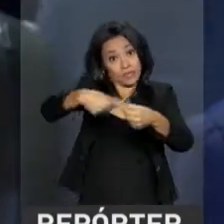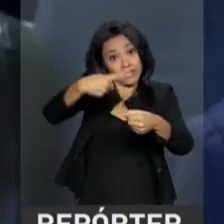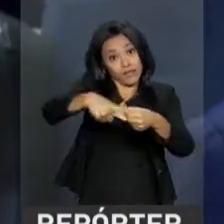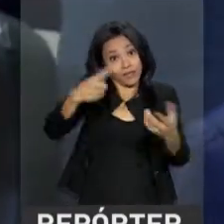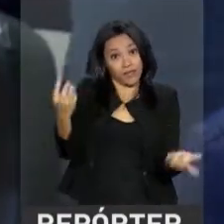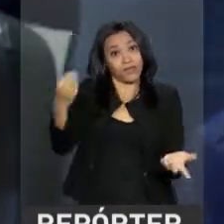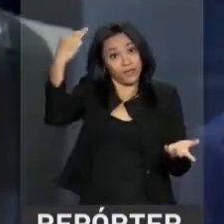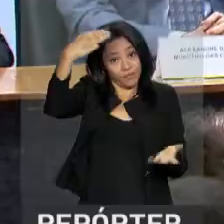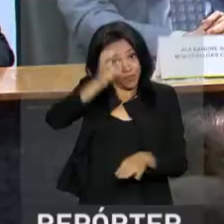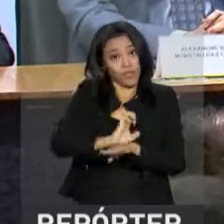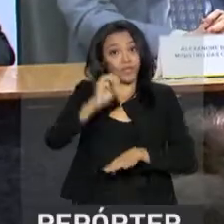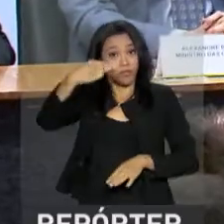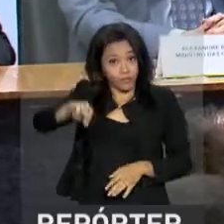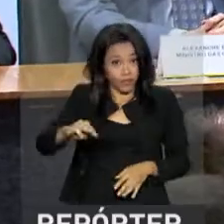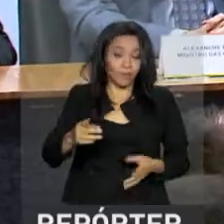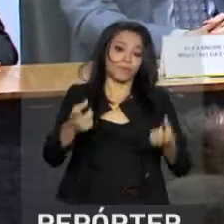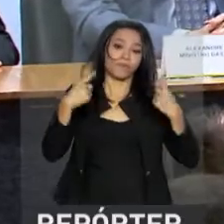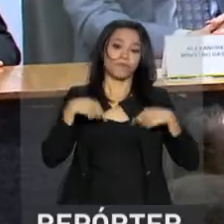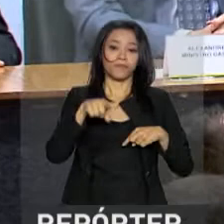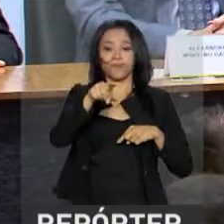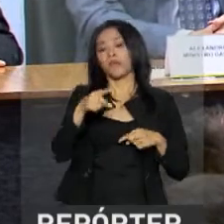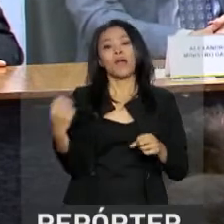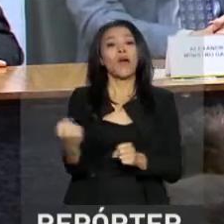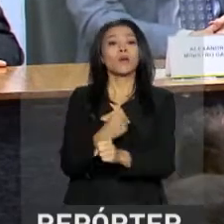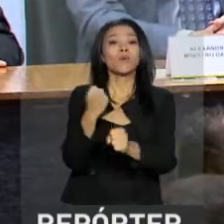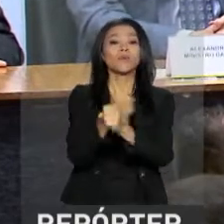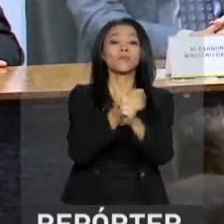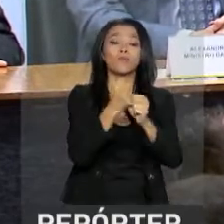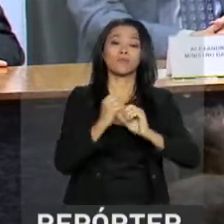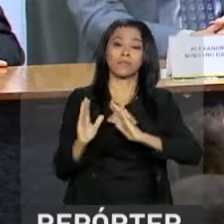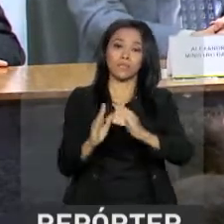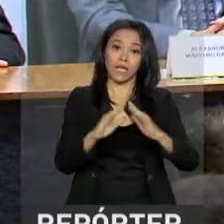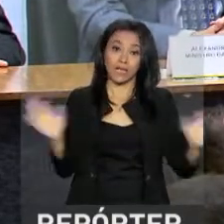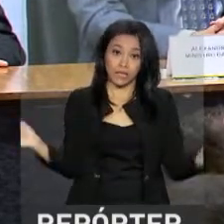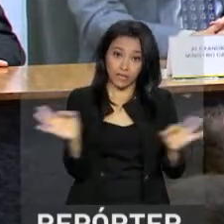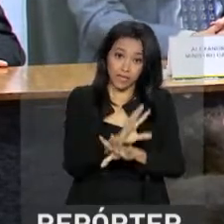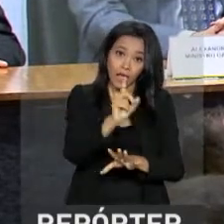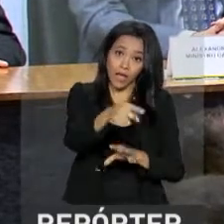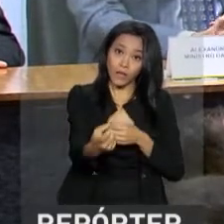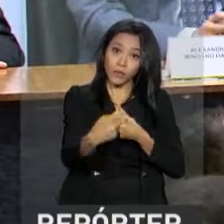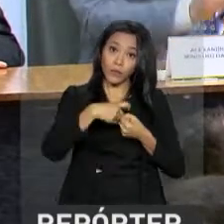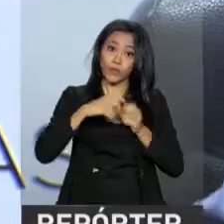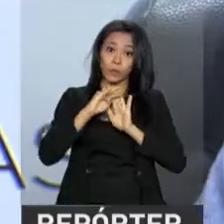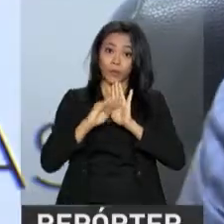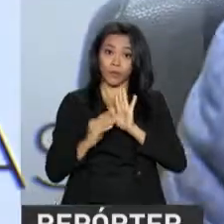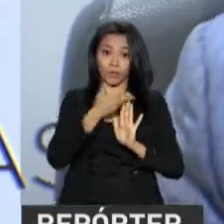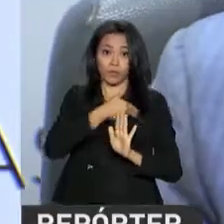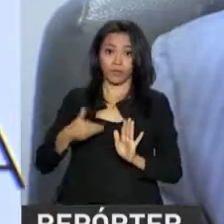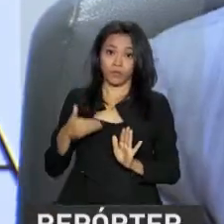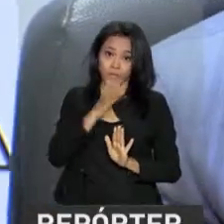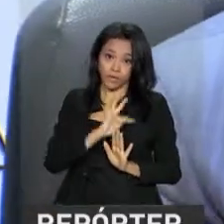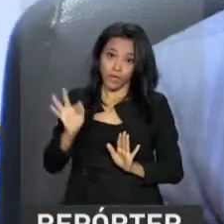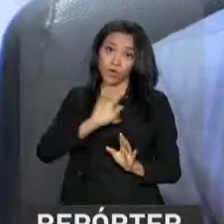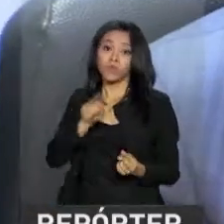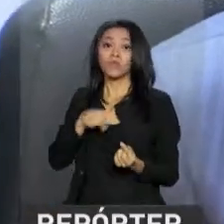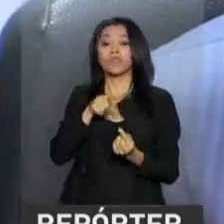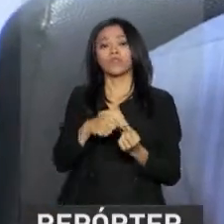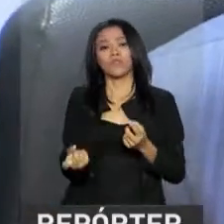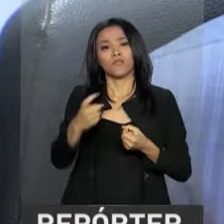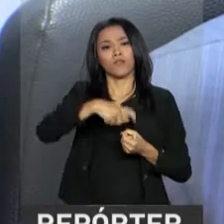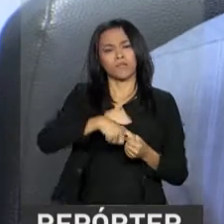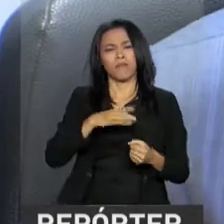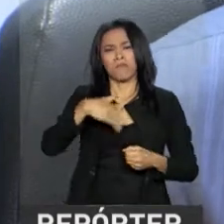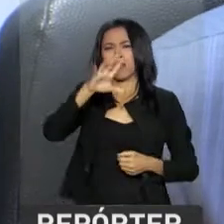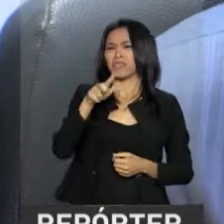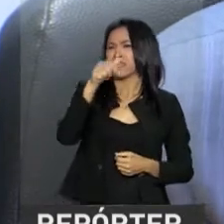para o estado do maranhão a conclusão do residencial imperatriz foi incluída no programa avançar está retomando mais de sete